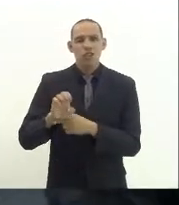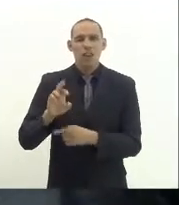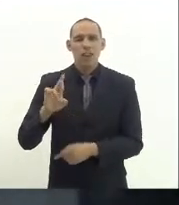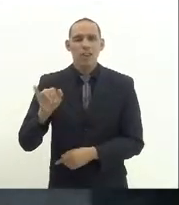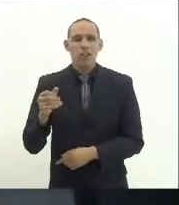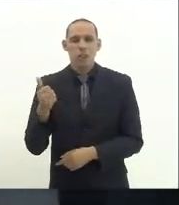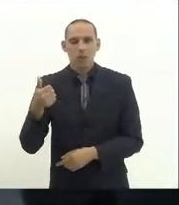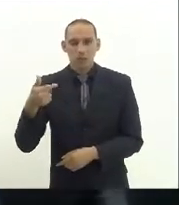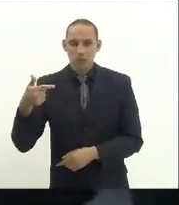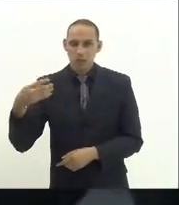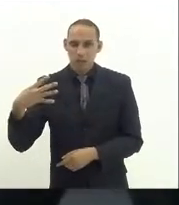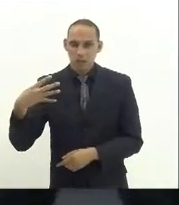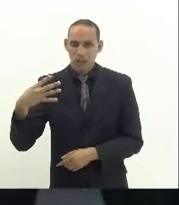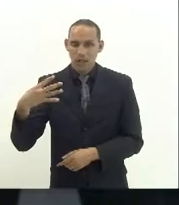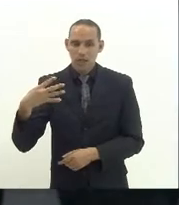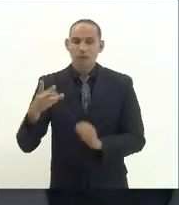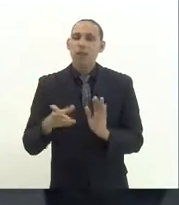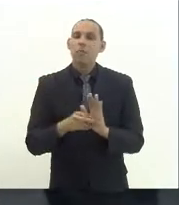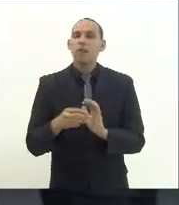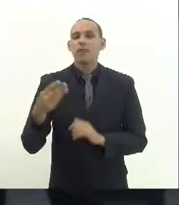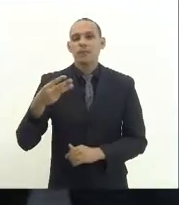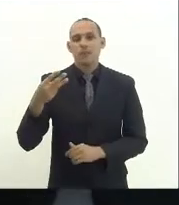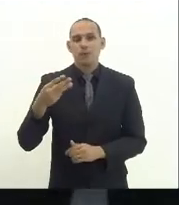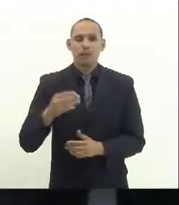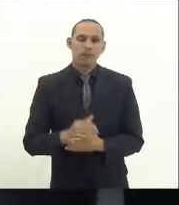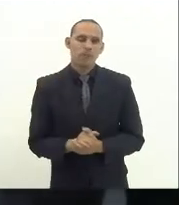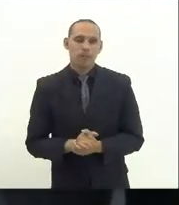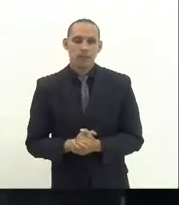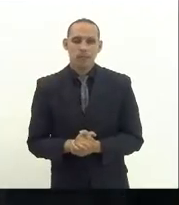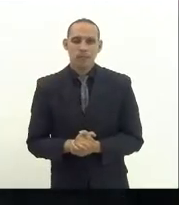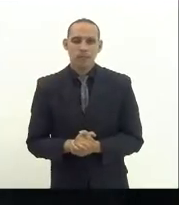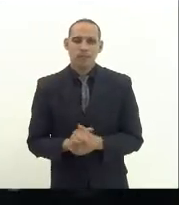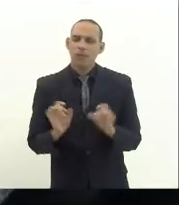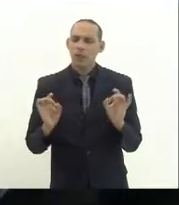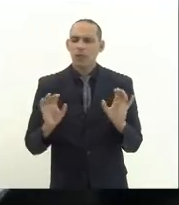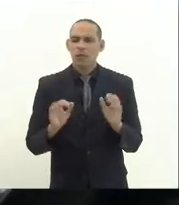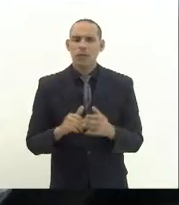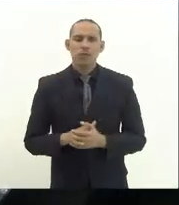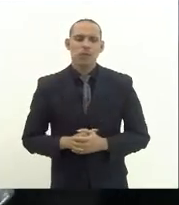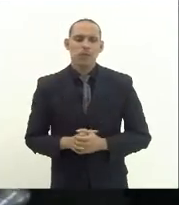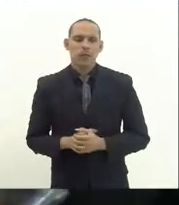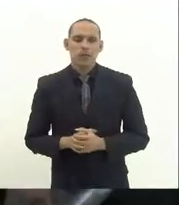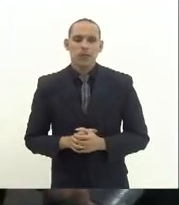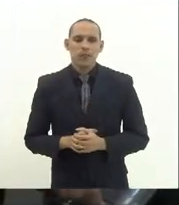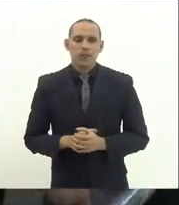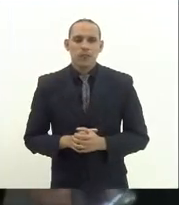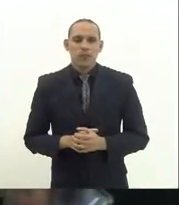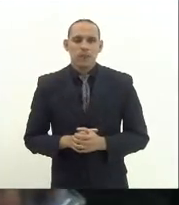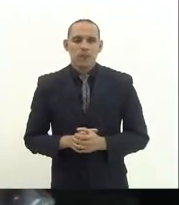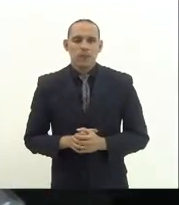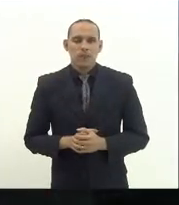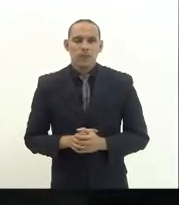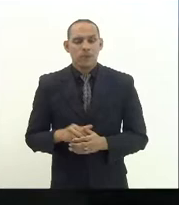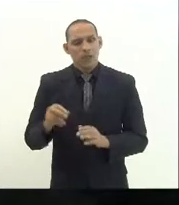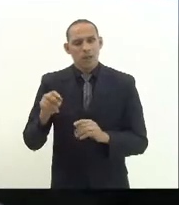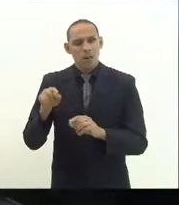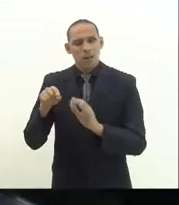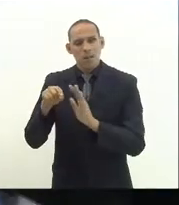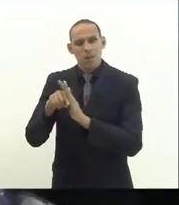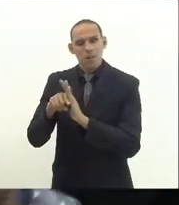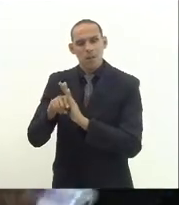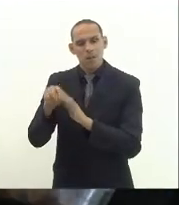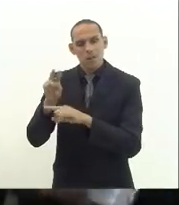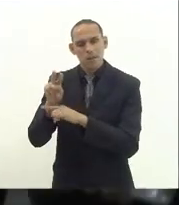e a Terceira Emenda seria só para colocar com a fiscalizar todos os